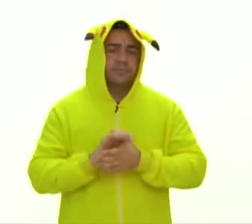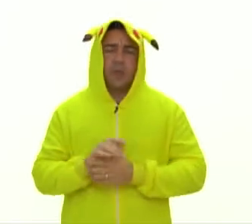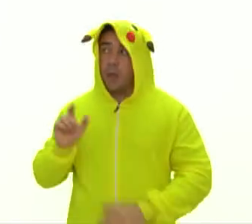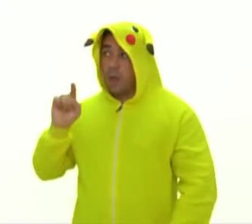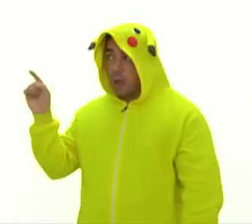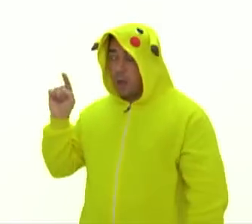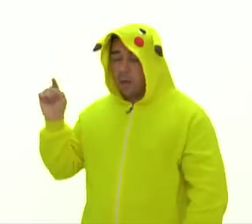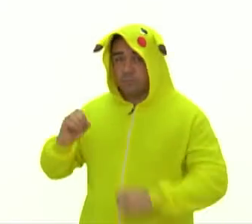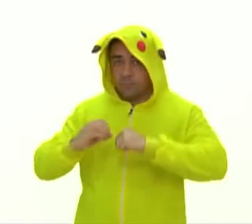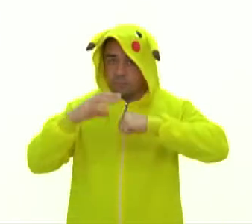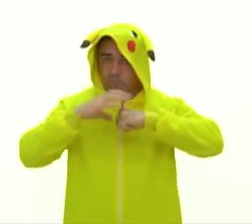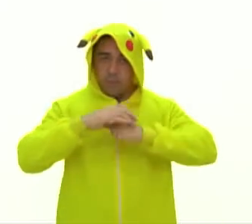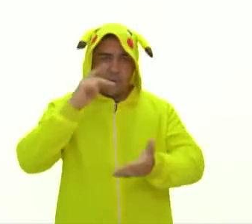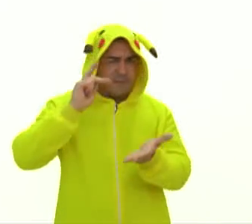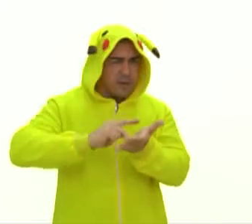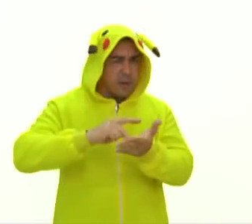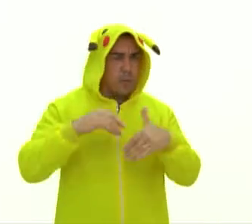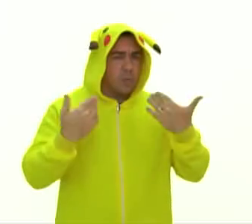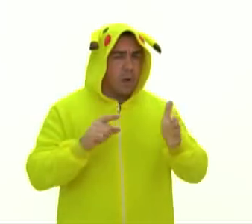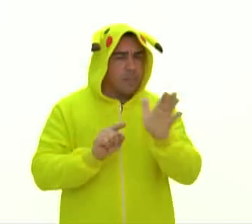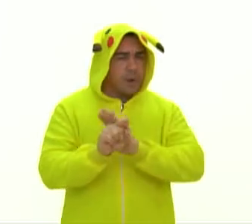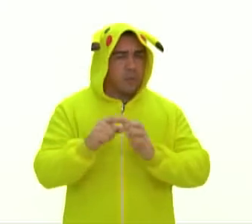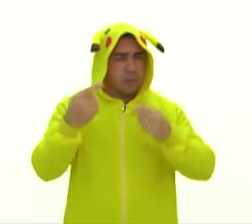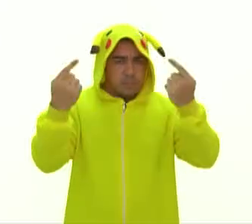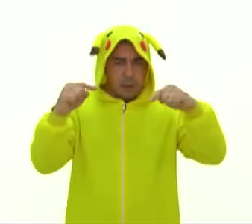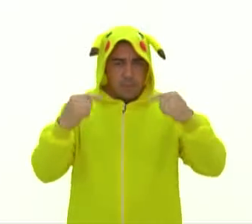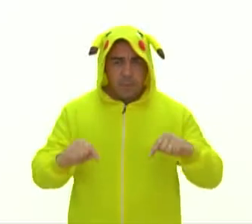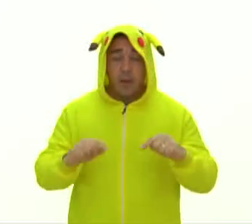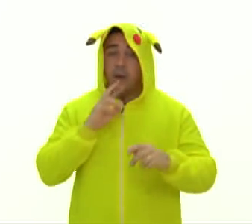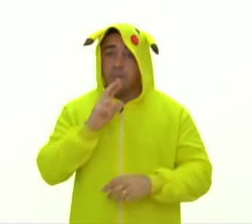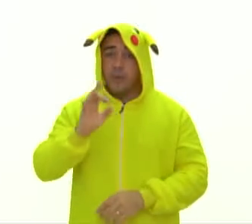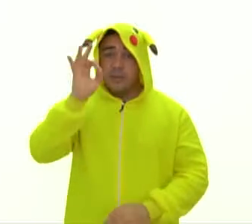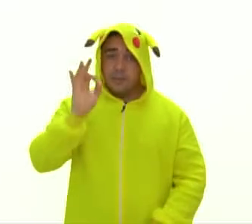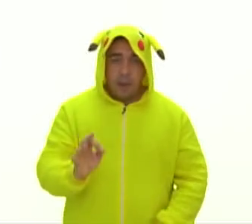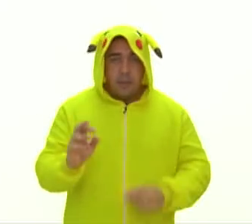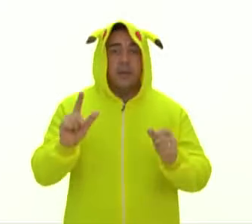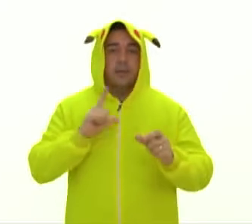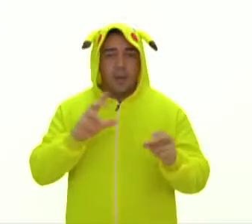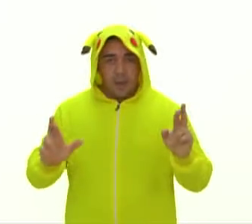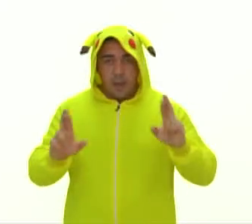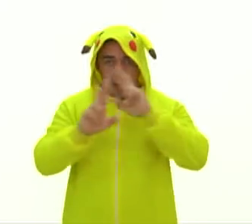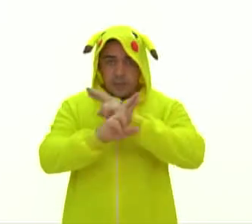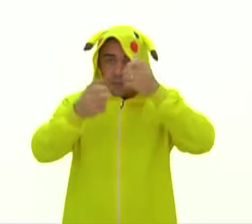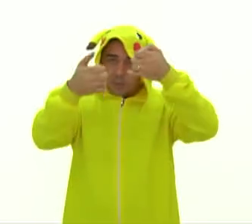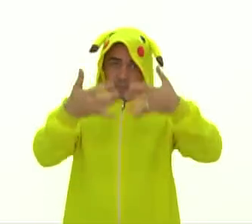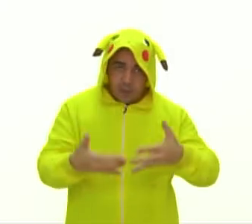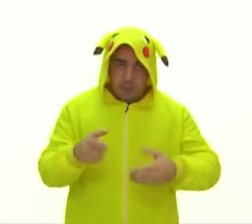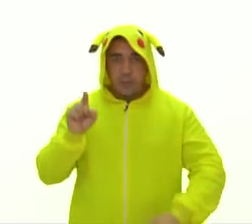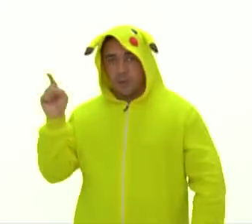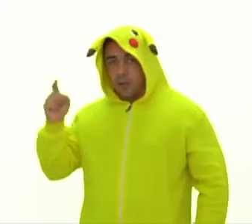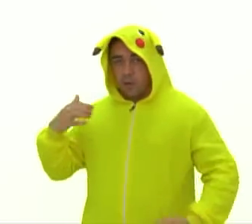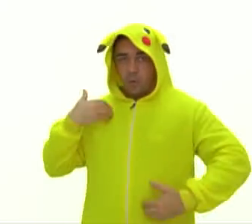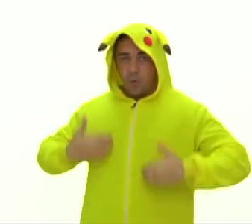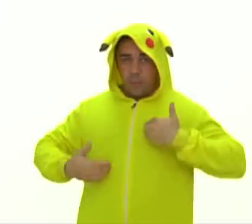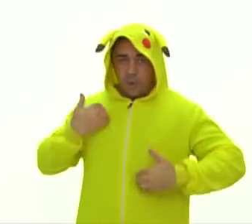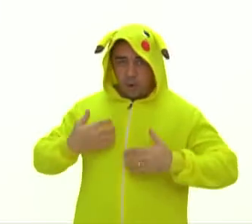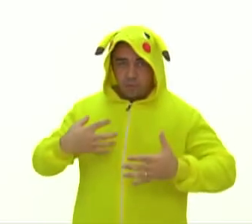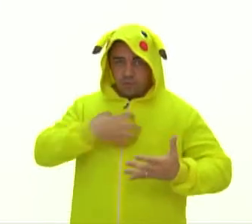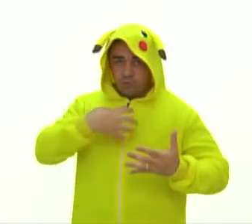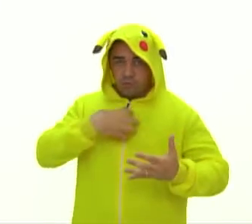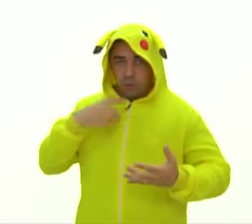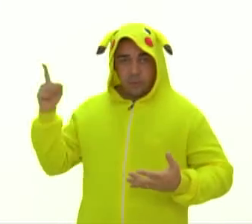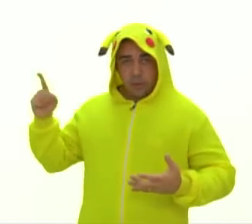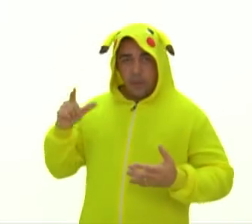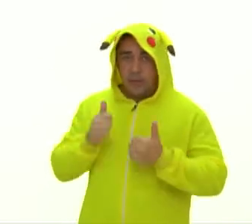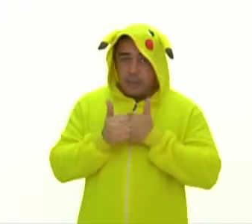Pokémon fosse real, qual das alternativas abaixo estaria corretamente relacionando a explicação para esse formato corporal de acordo